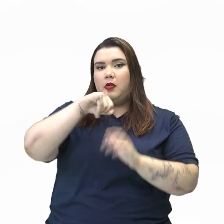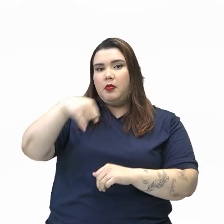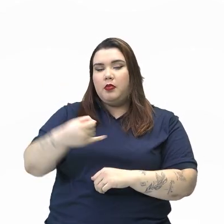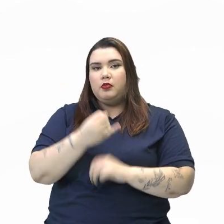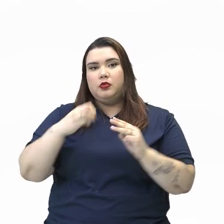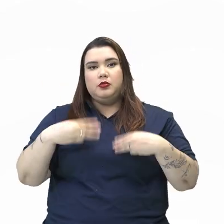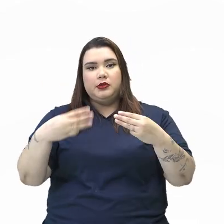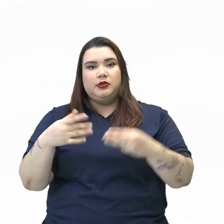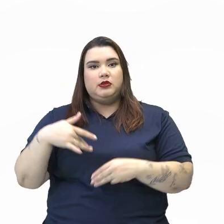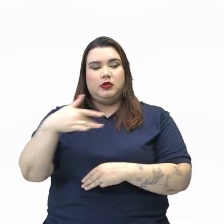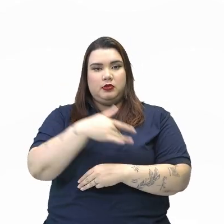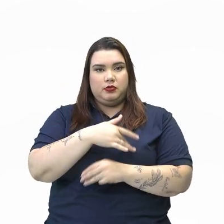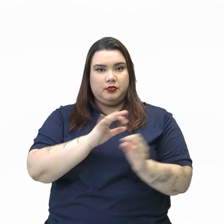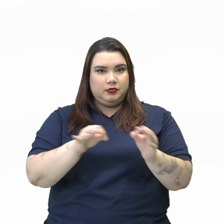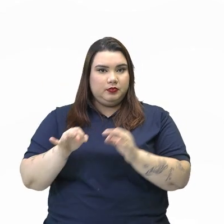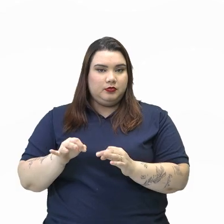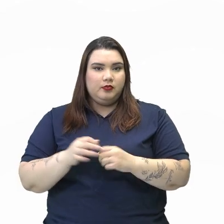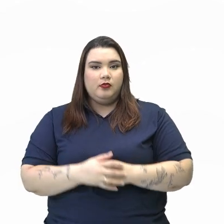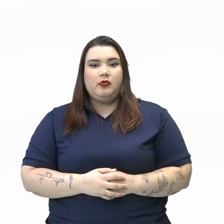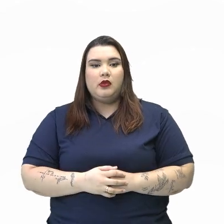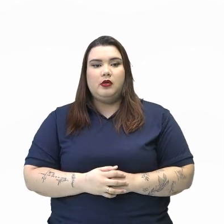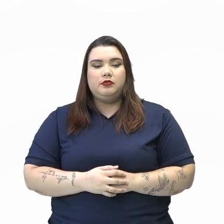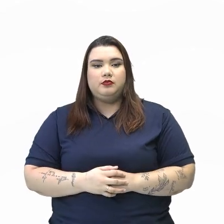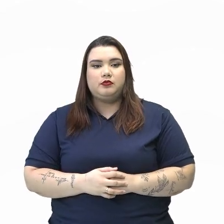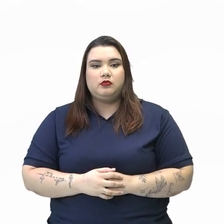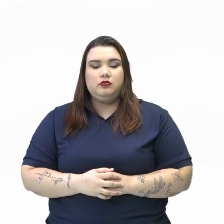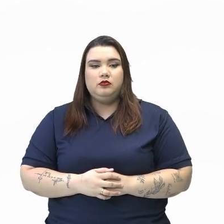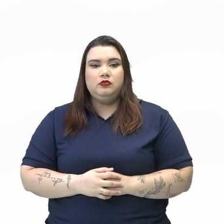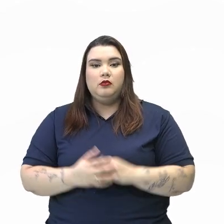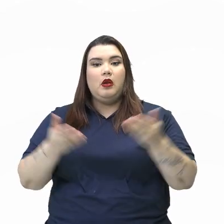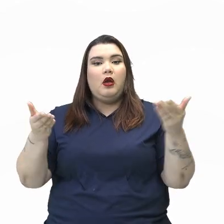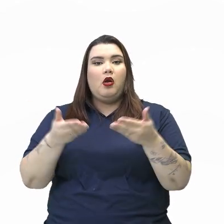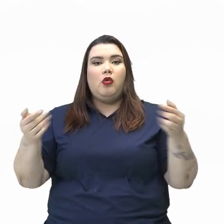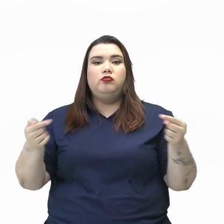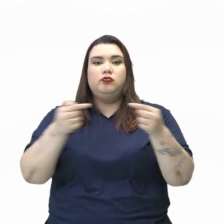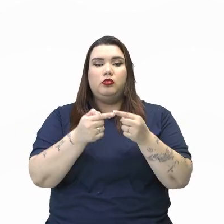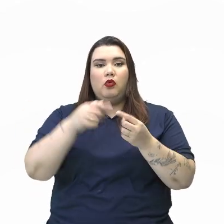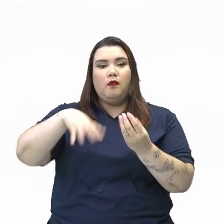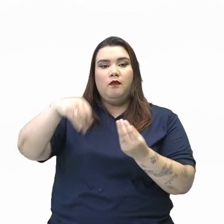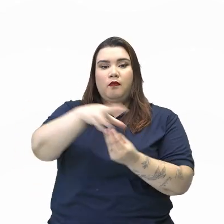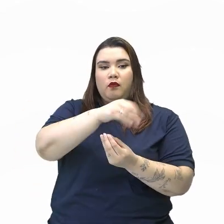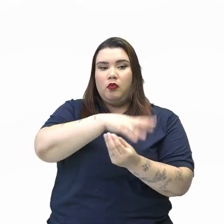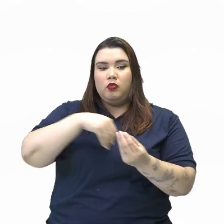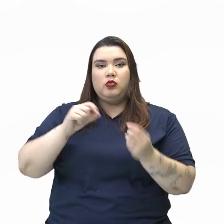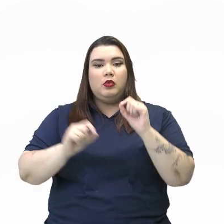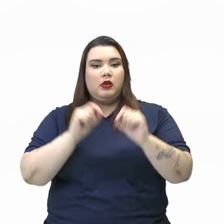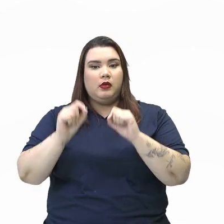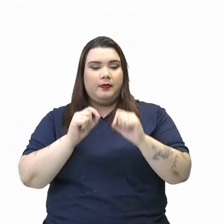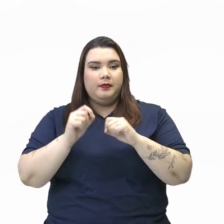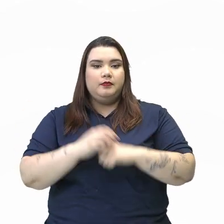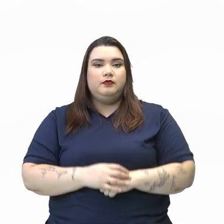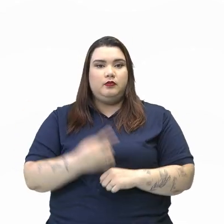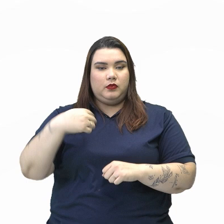pelo Ministério da Saúde, por exemplo. O cenário epidemiológico no Brasil para fungos, né,